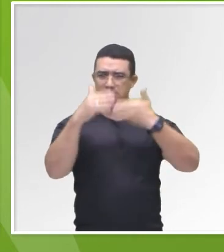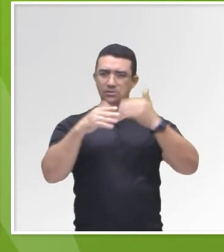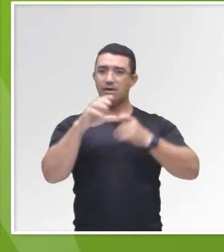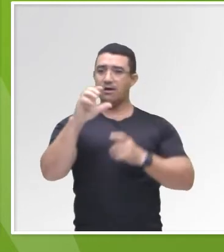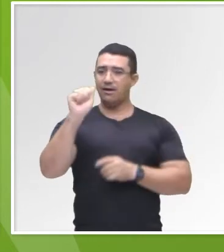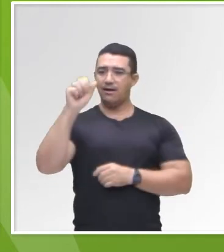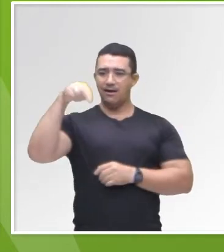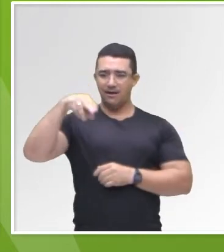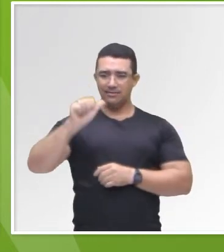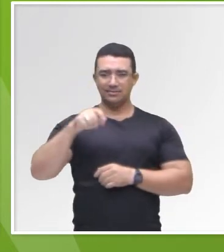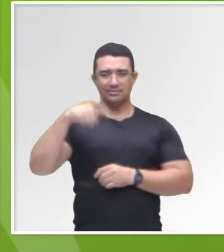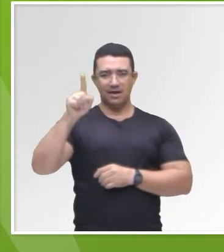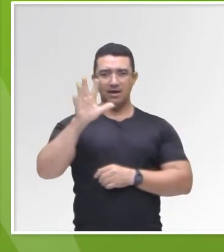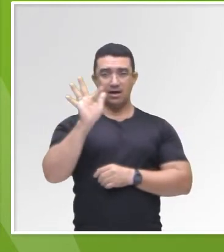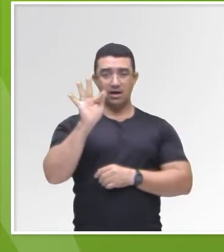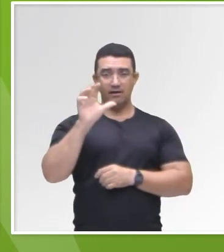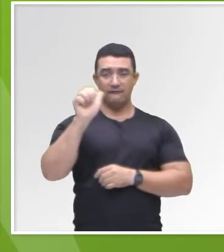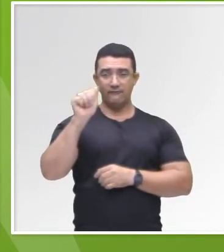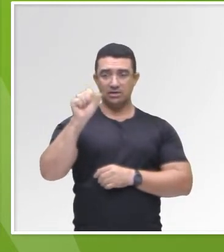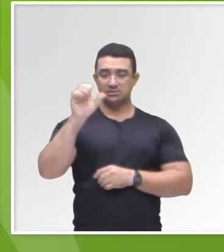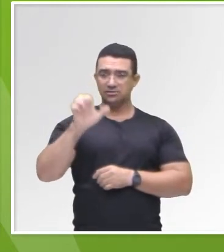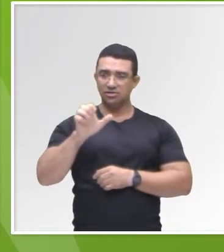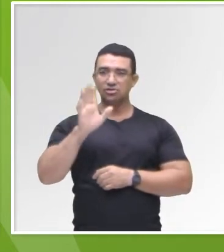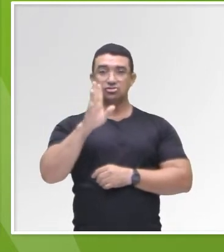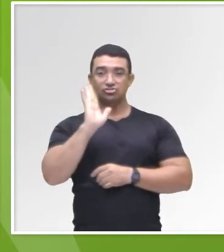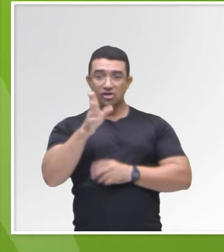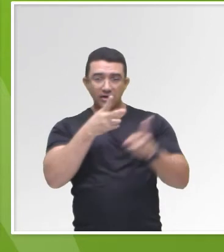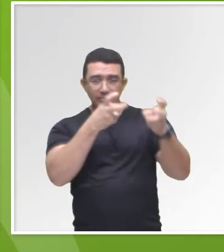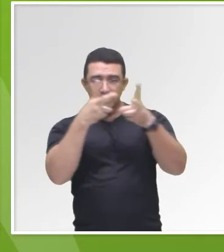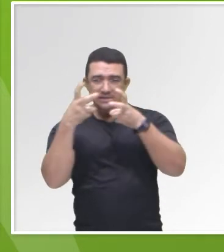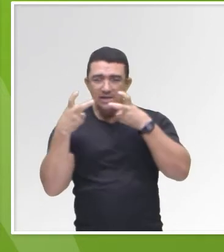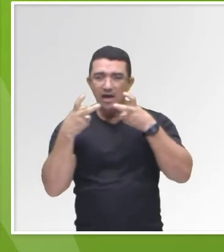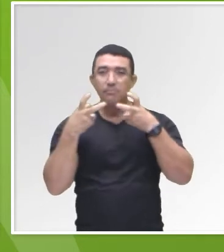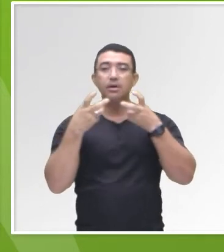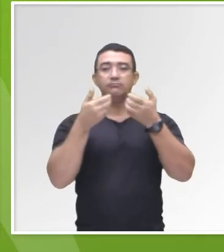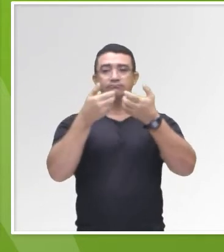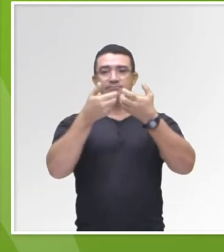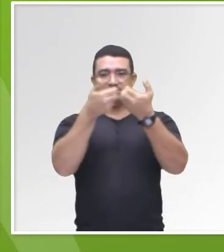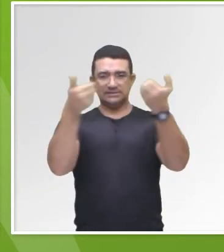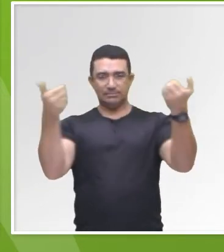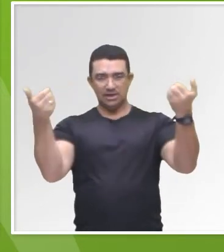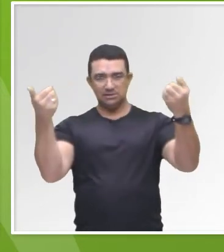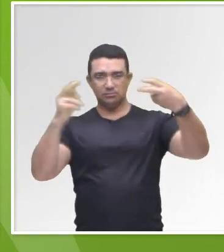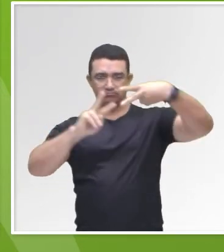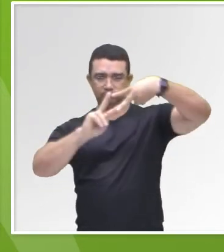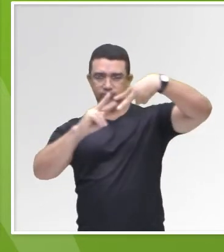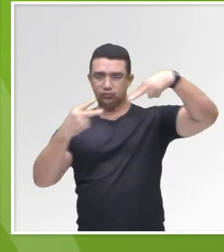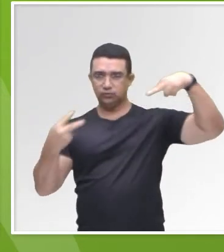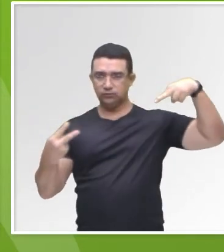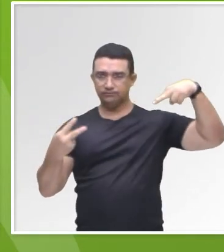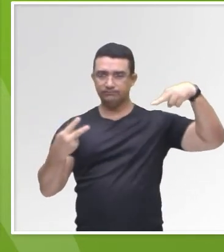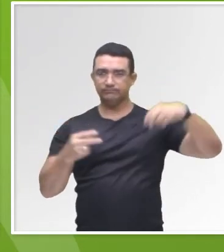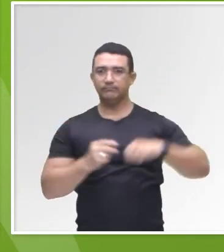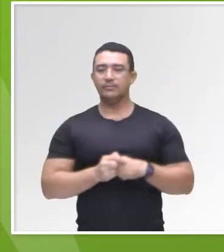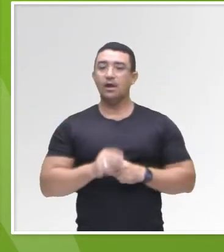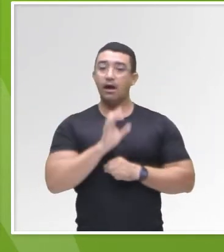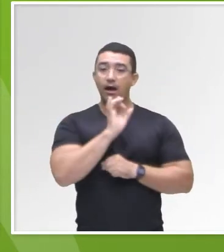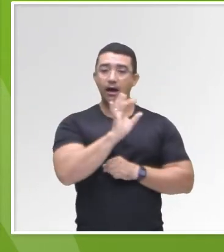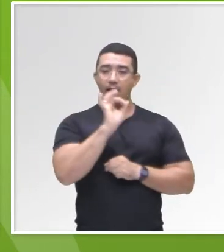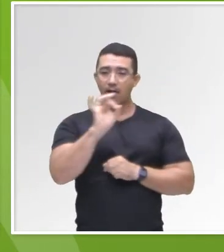gente observa a separação daqueles cromossomos. E olha aí, é como se tivesse vindo cada